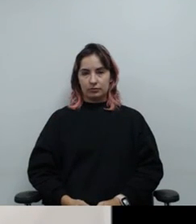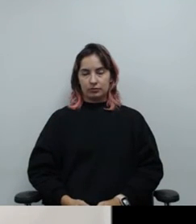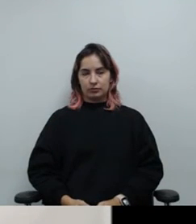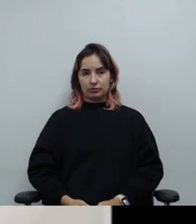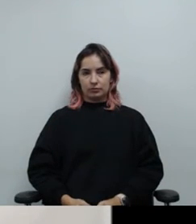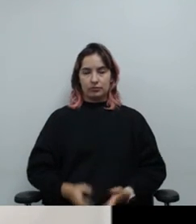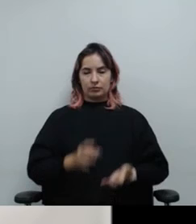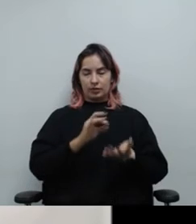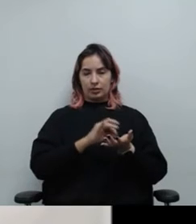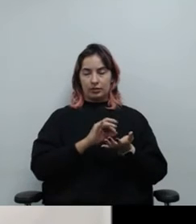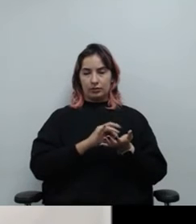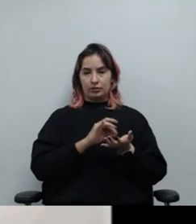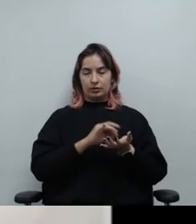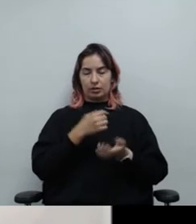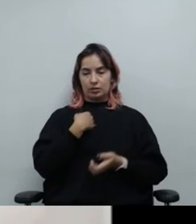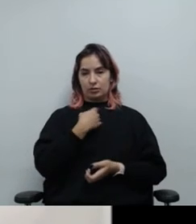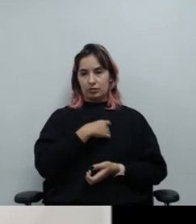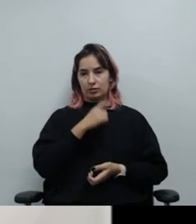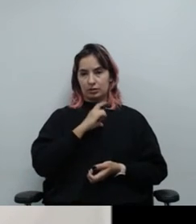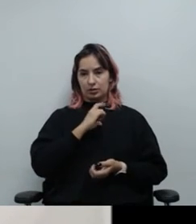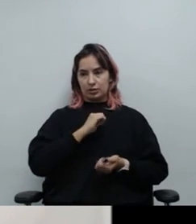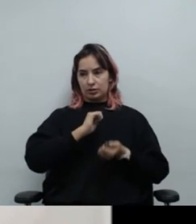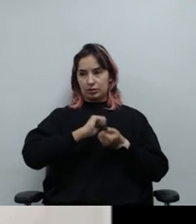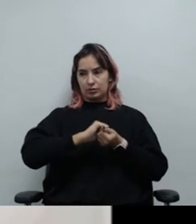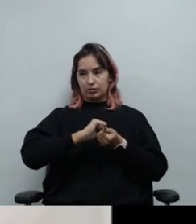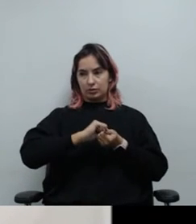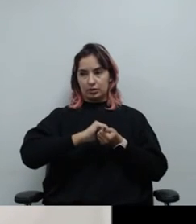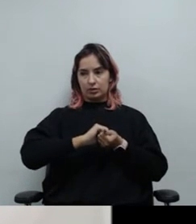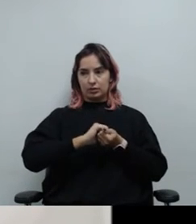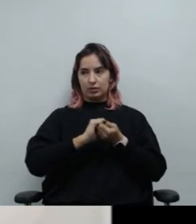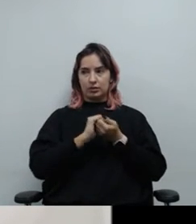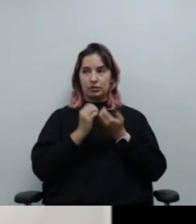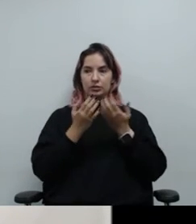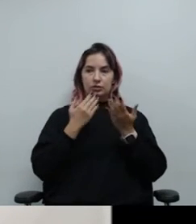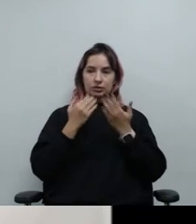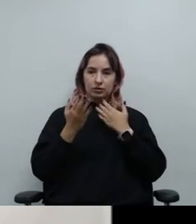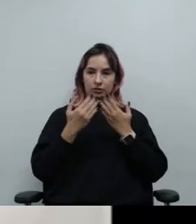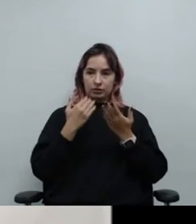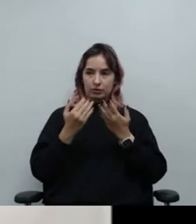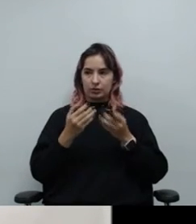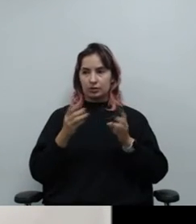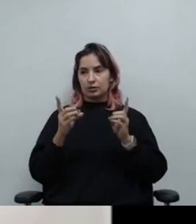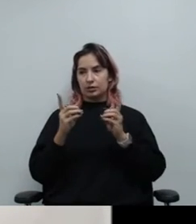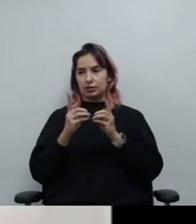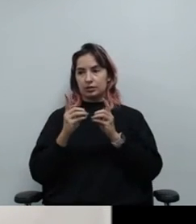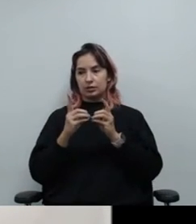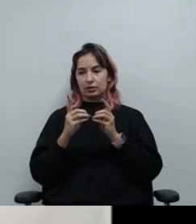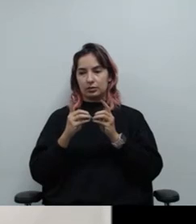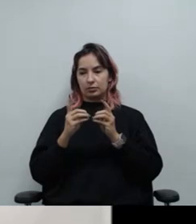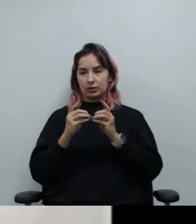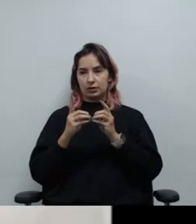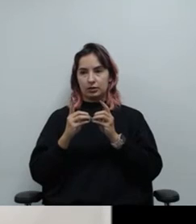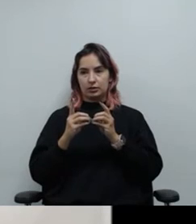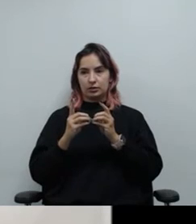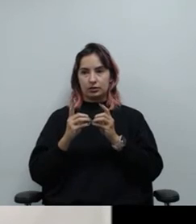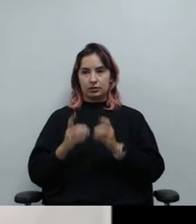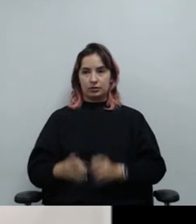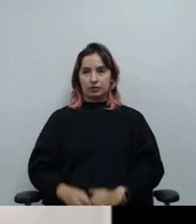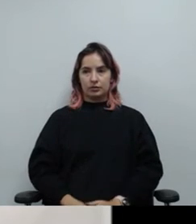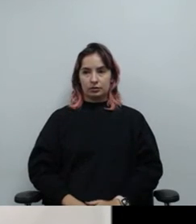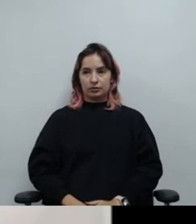realmente para a gente ter essa qualidade, né, de diálogo, de atendimento,